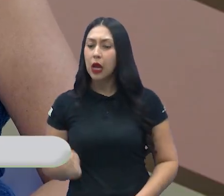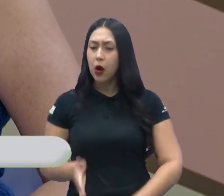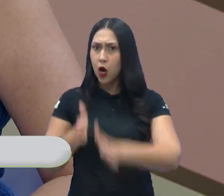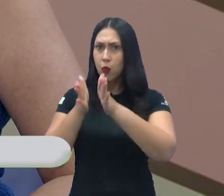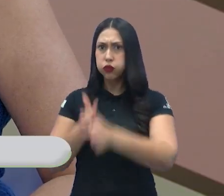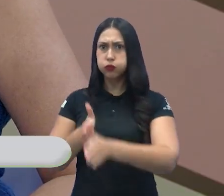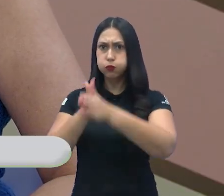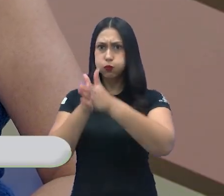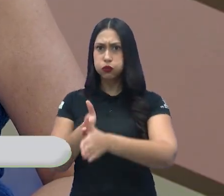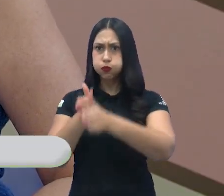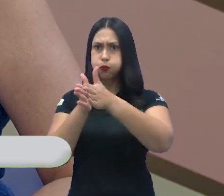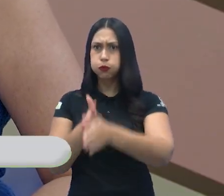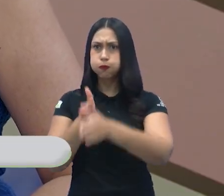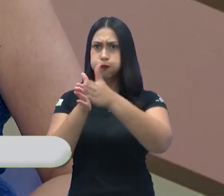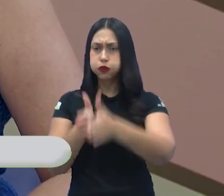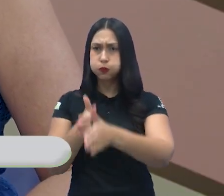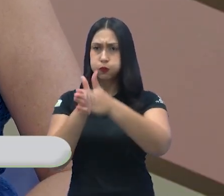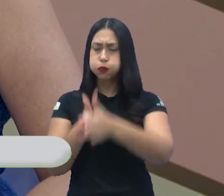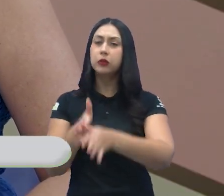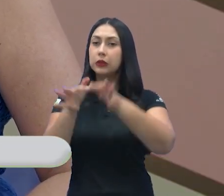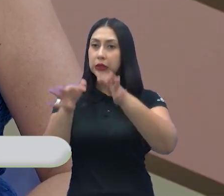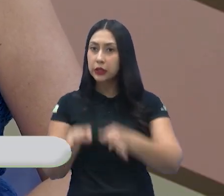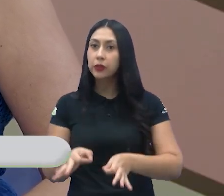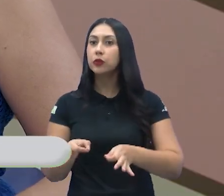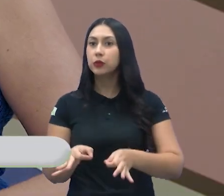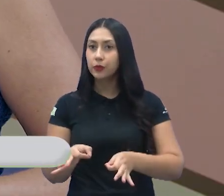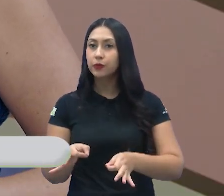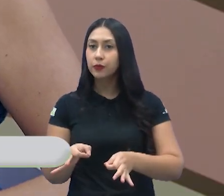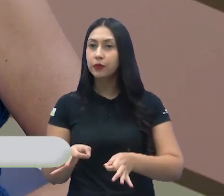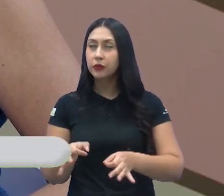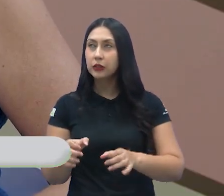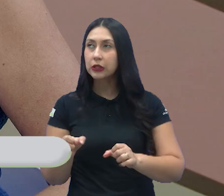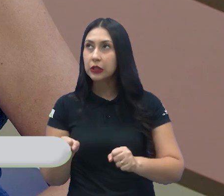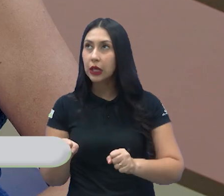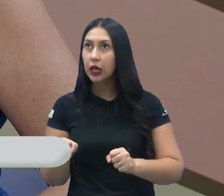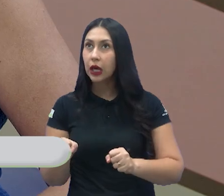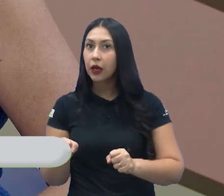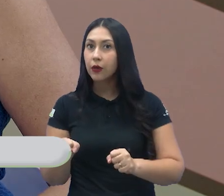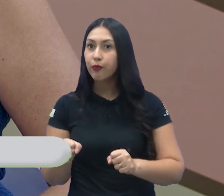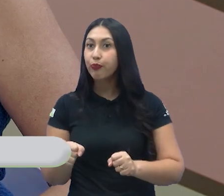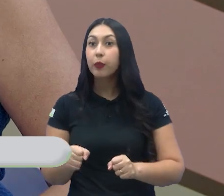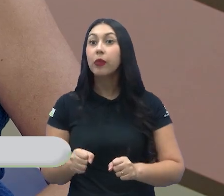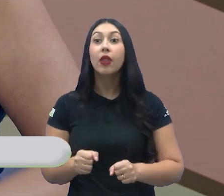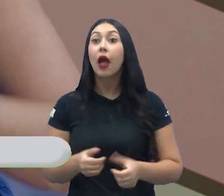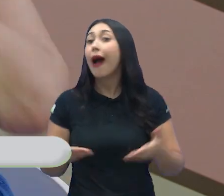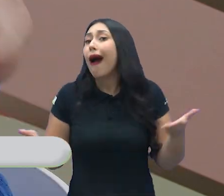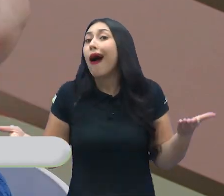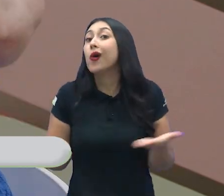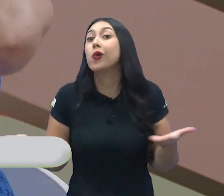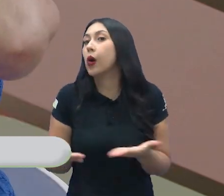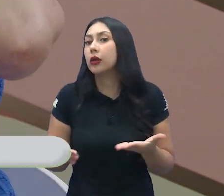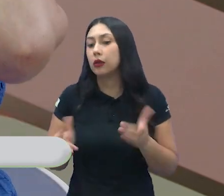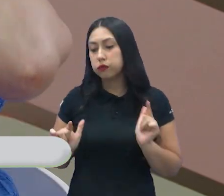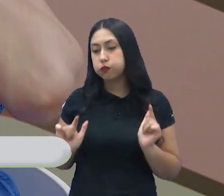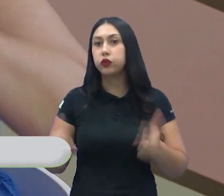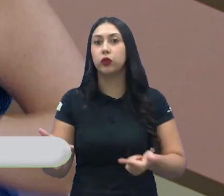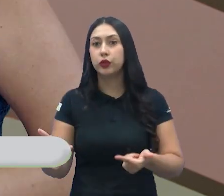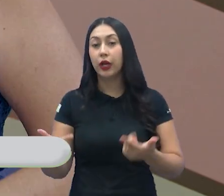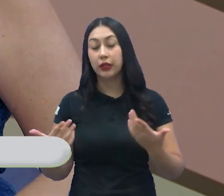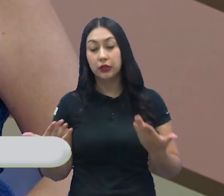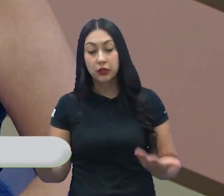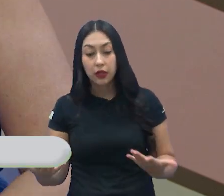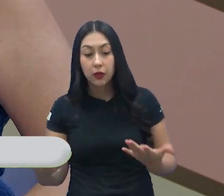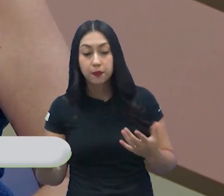bem marcado no chão. É agora que eu preciso fazer as coisas. Então, tem